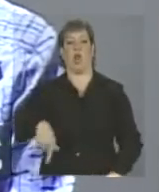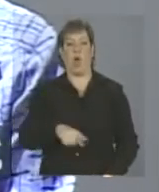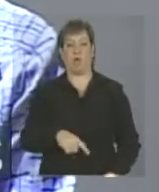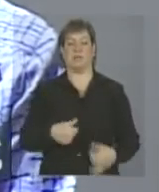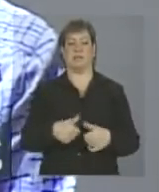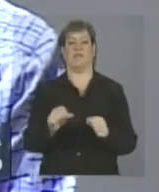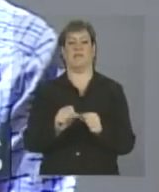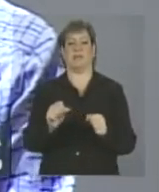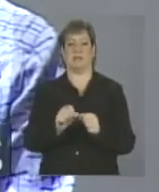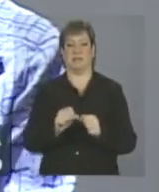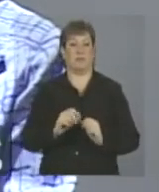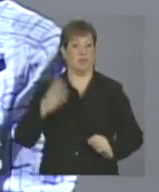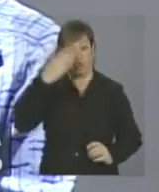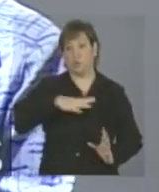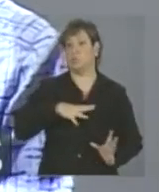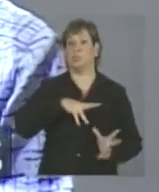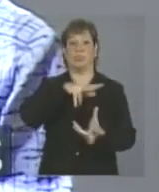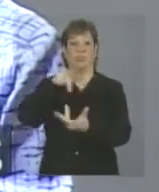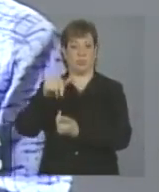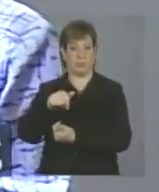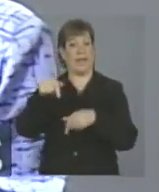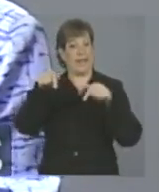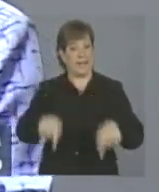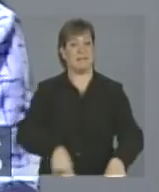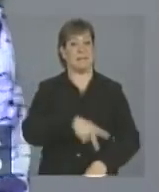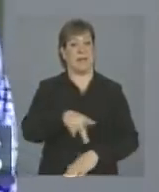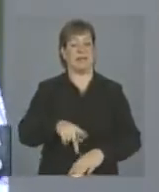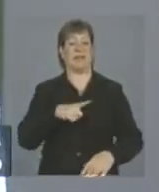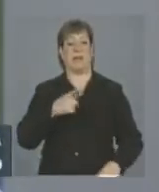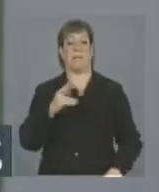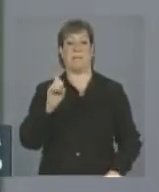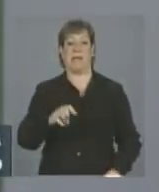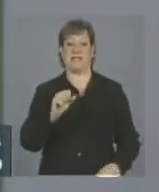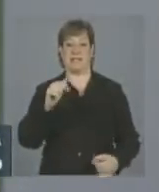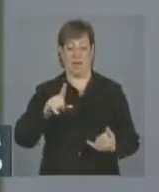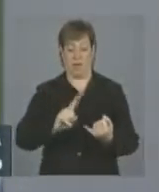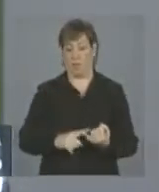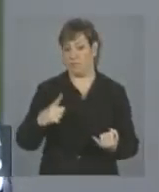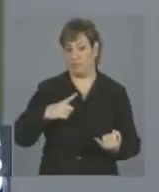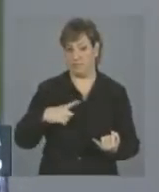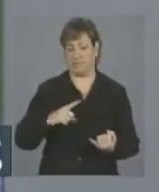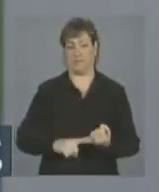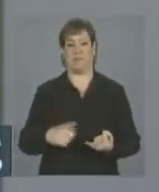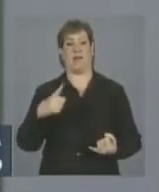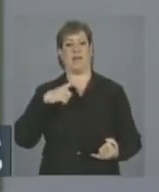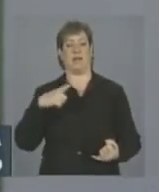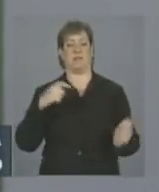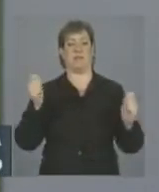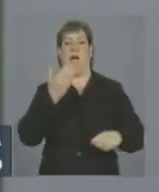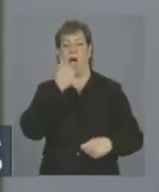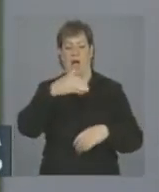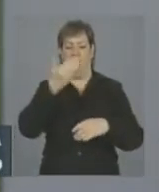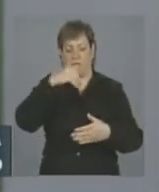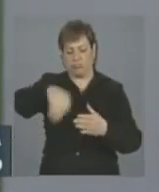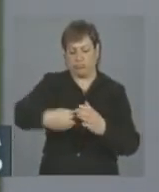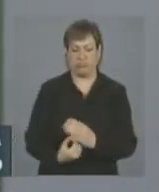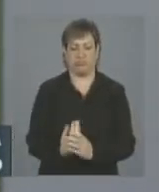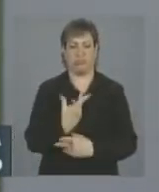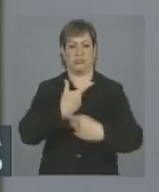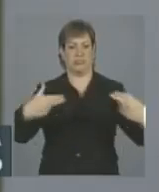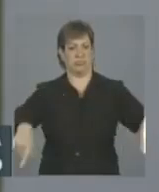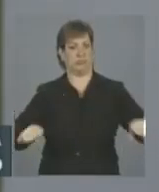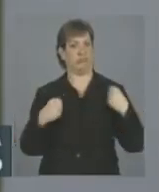estamos projetando internacionalmente. É esse país que tem o pré-sal. É esse país que é uma potência alimentar. É esse